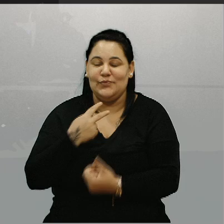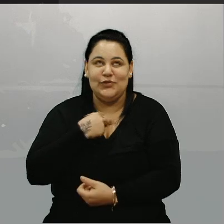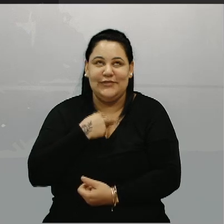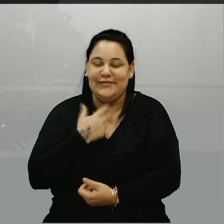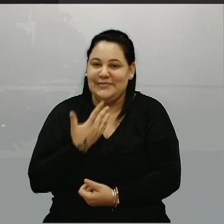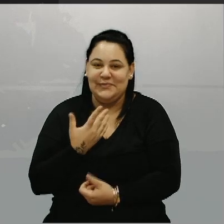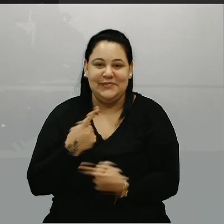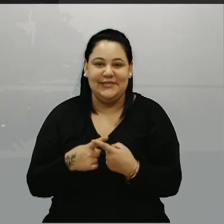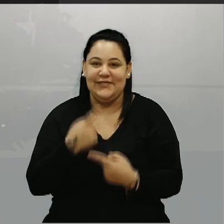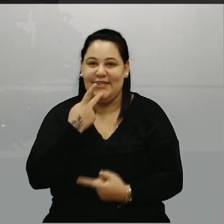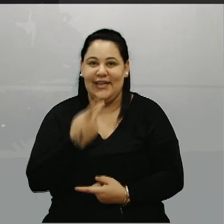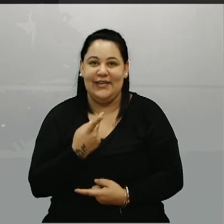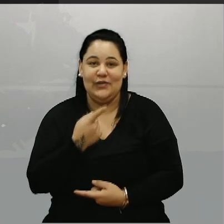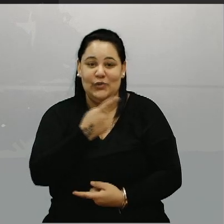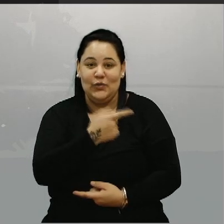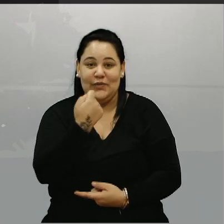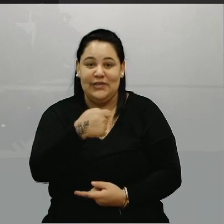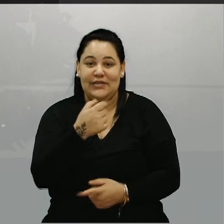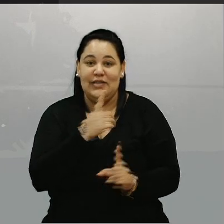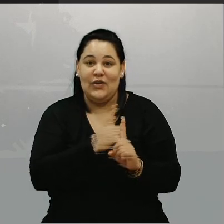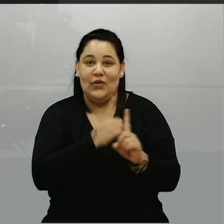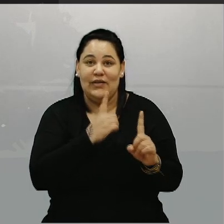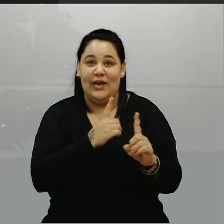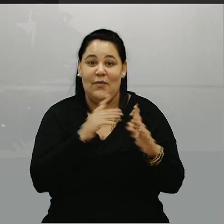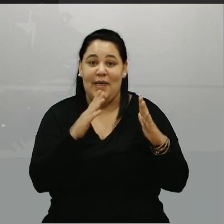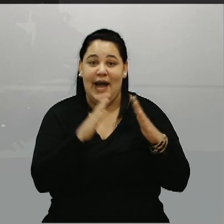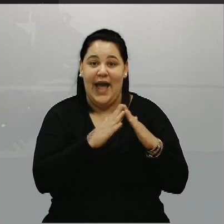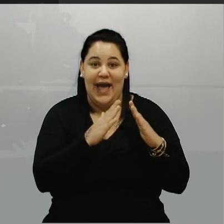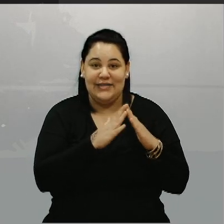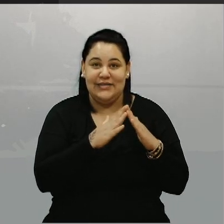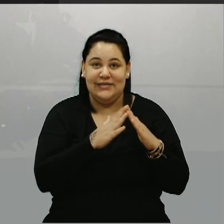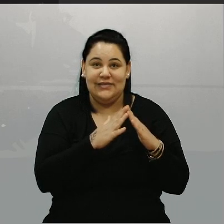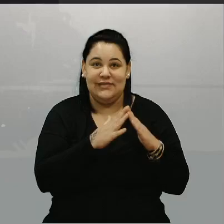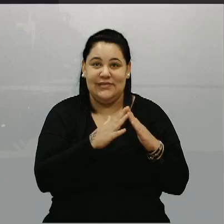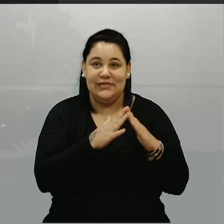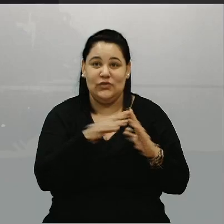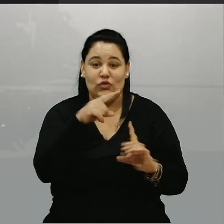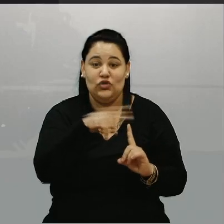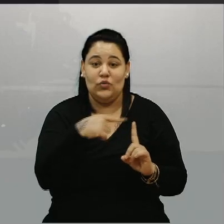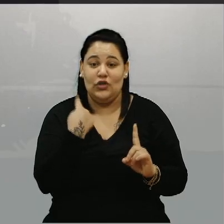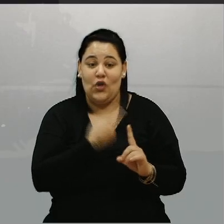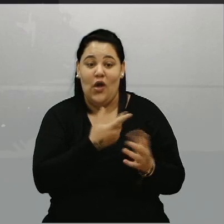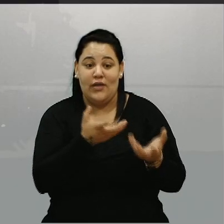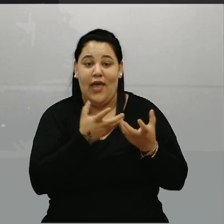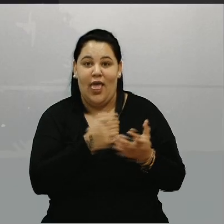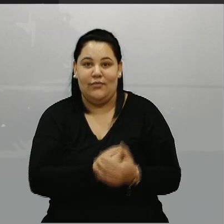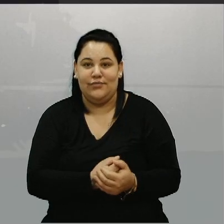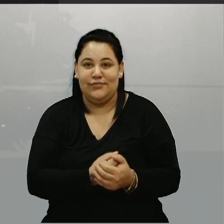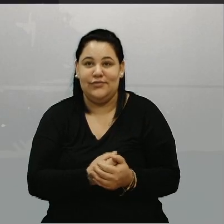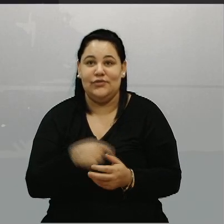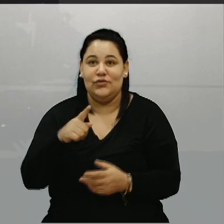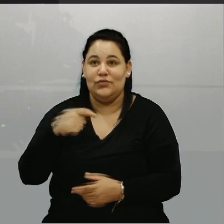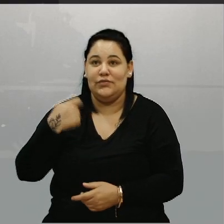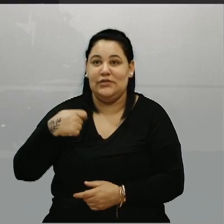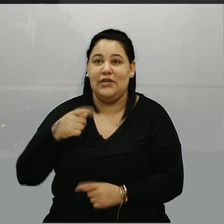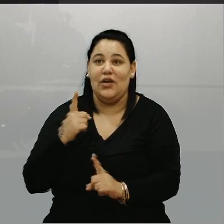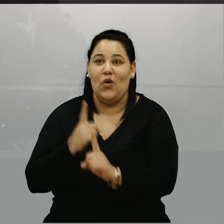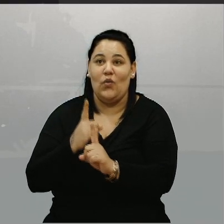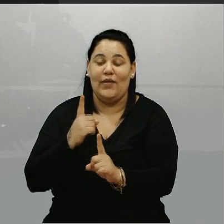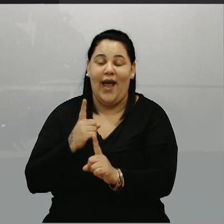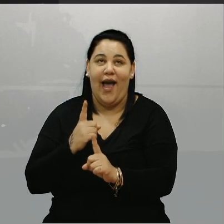Porque disseram, tu tens que encontrar uma residência do tipo que nós queremos. Tu tem que encontrar